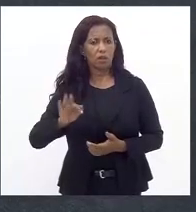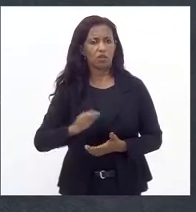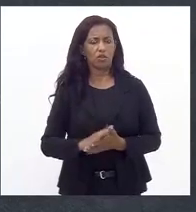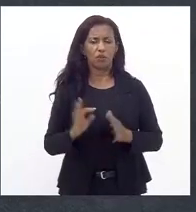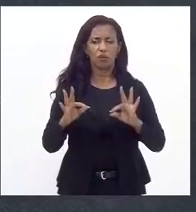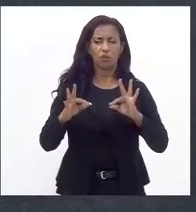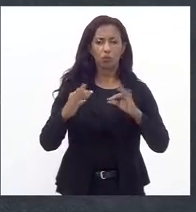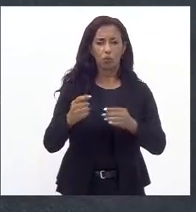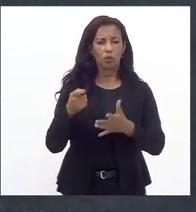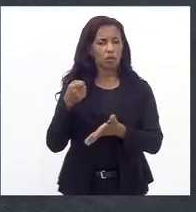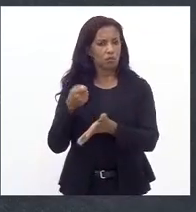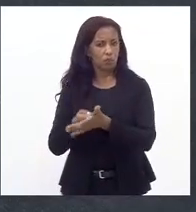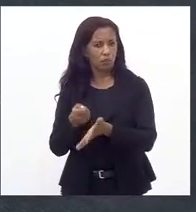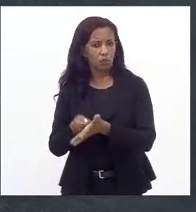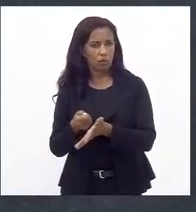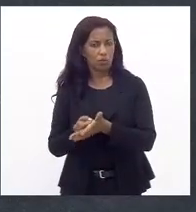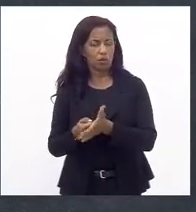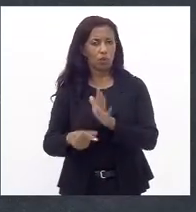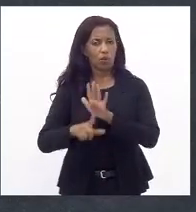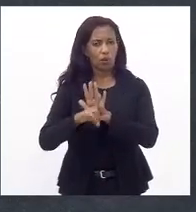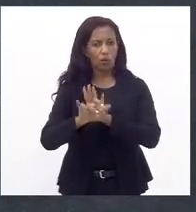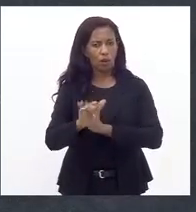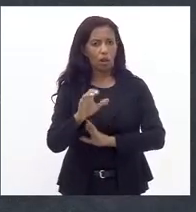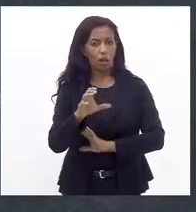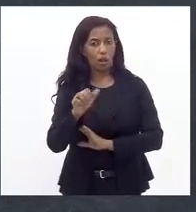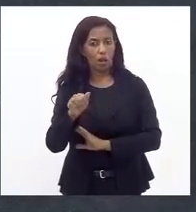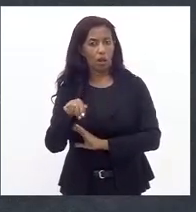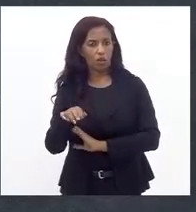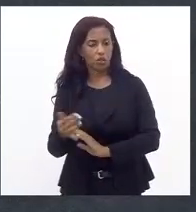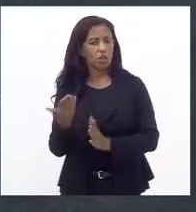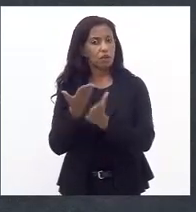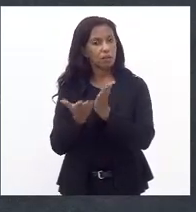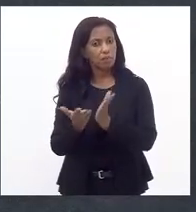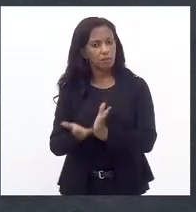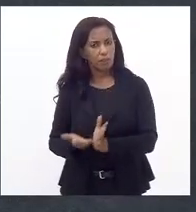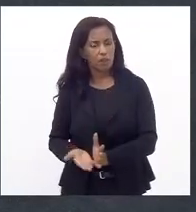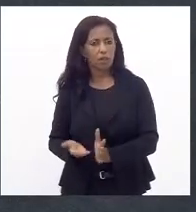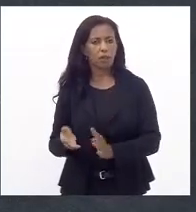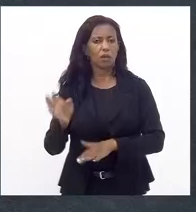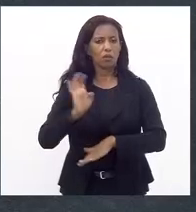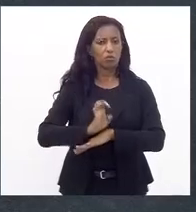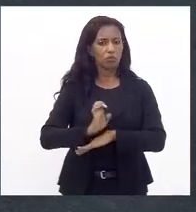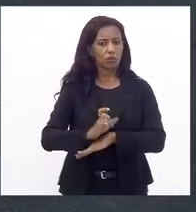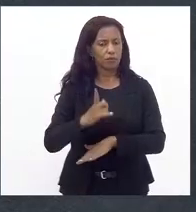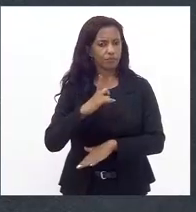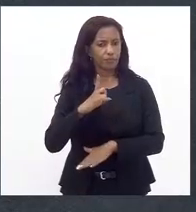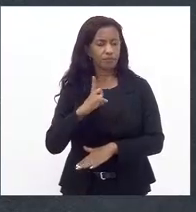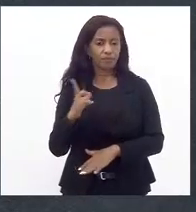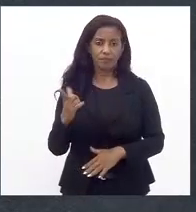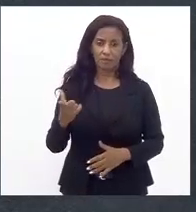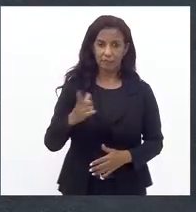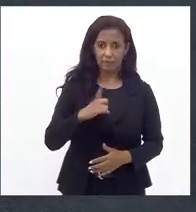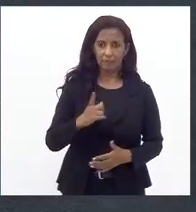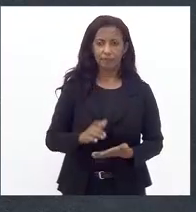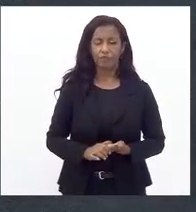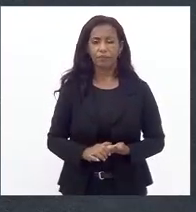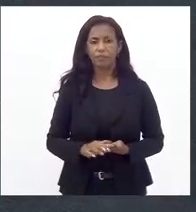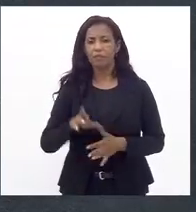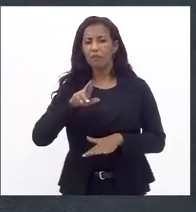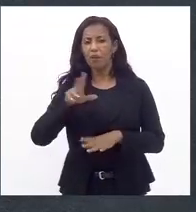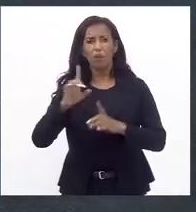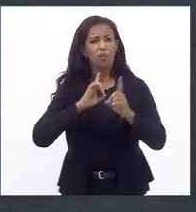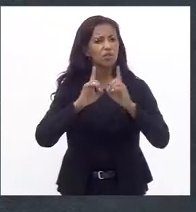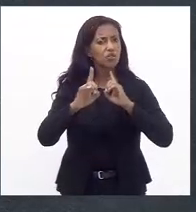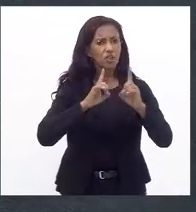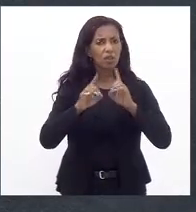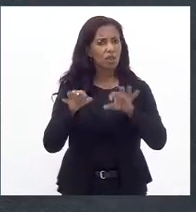todas as imposições colocadas com a lei kandir e perdas que o Estado do Rio de Janeiro teve e tem não são